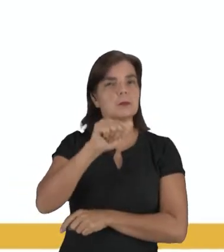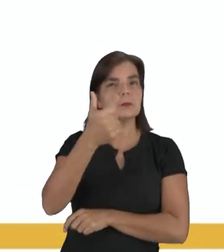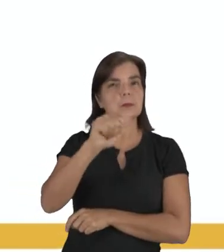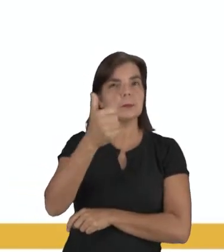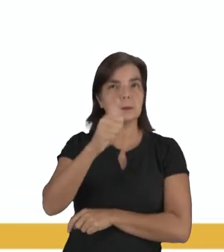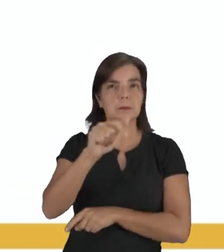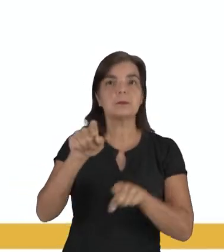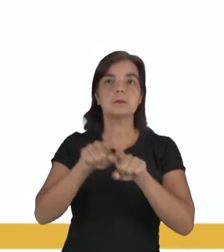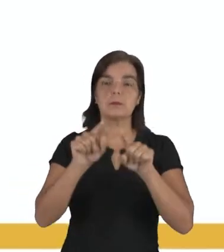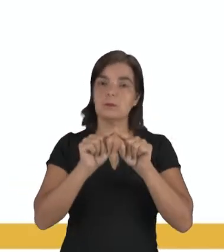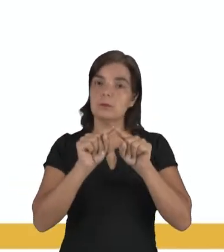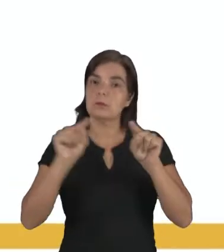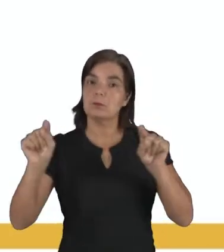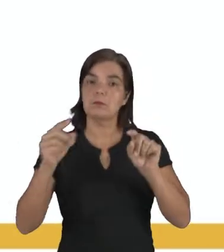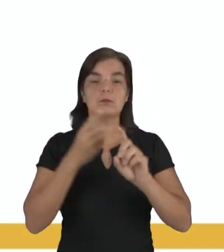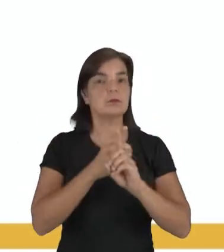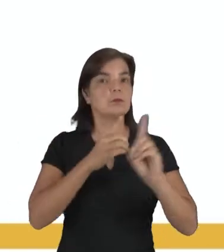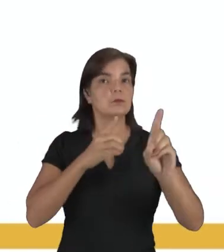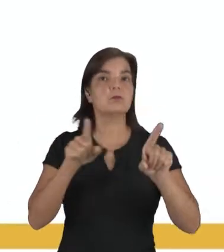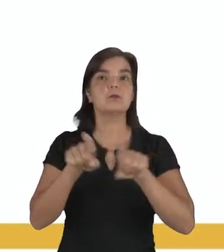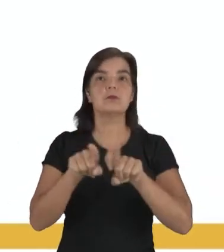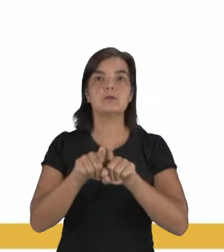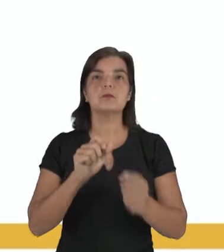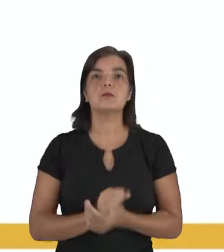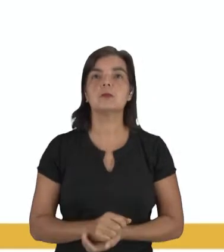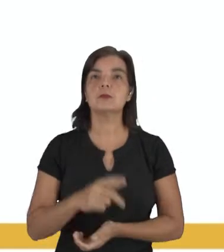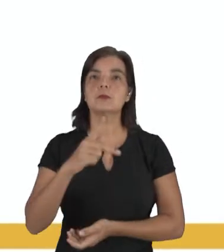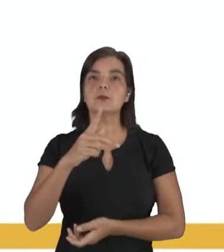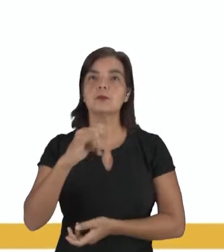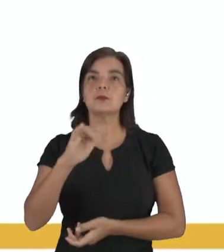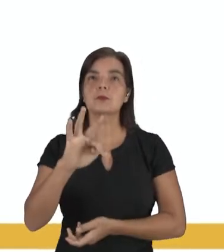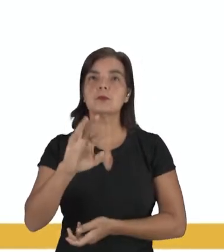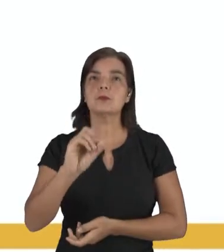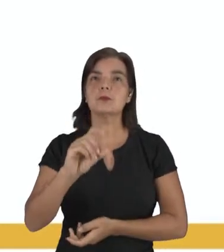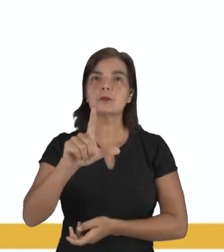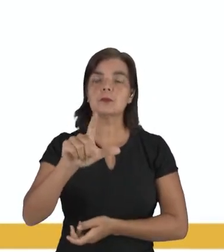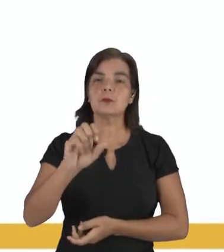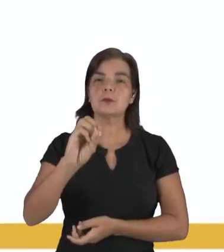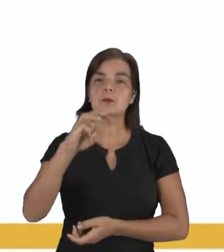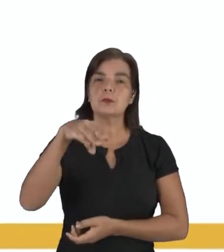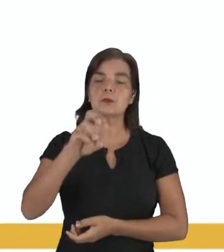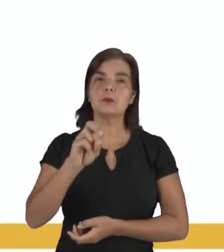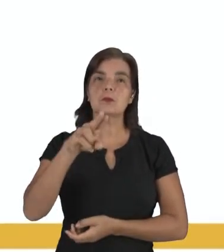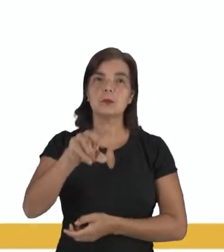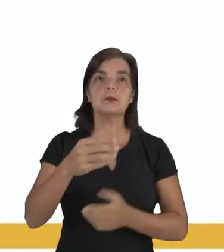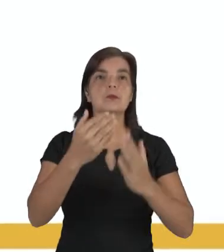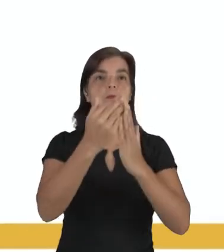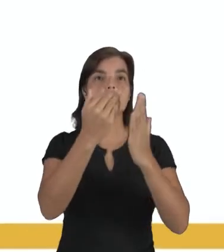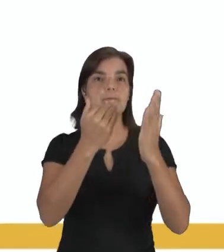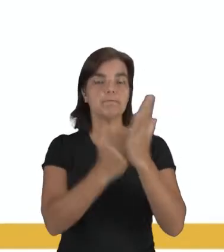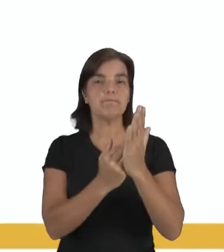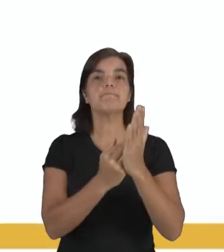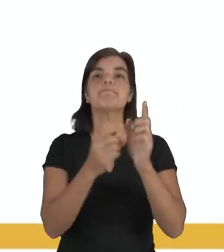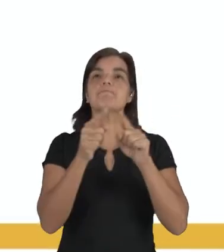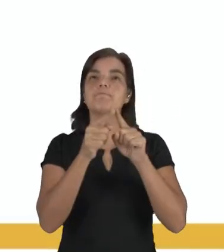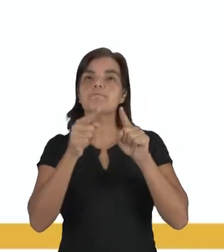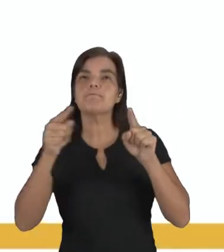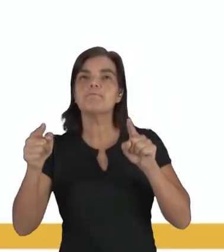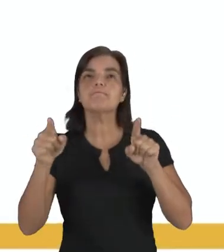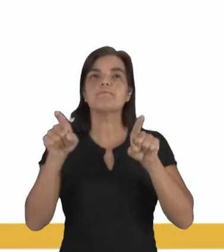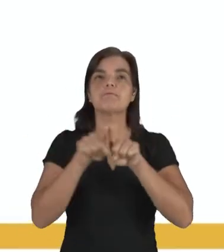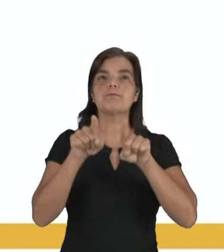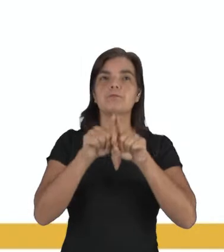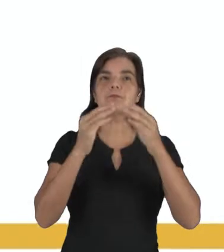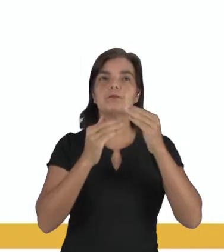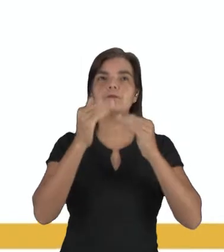que está bem mais distante das outras, é a de Ptolomeu, e aí tem um longo intervalo até vir Copérnico,